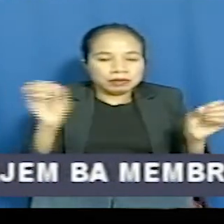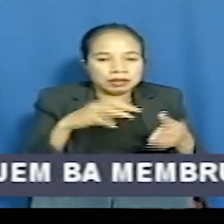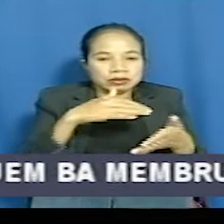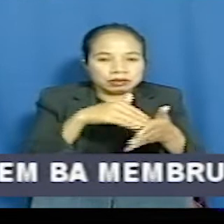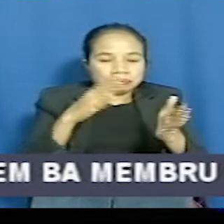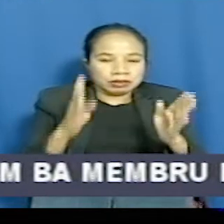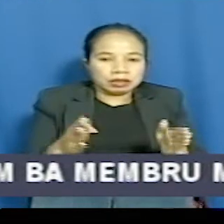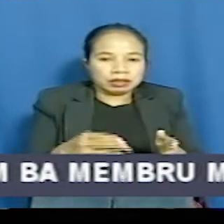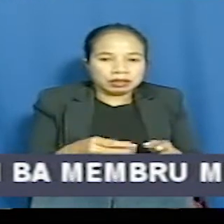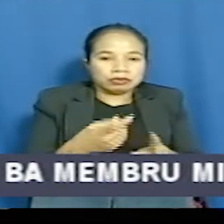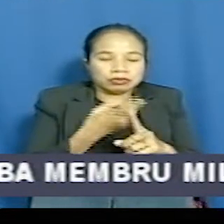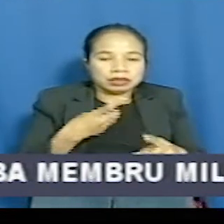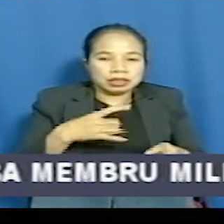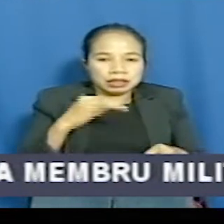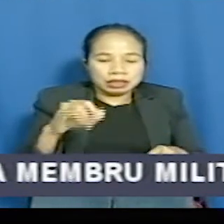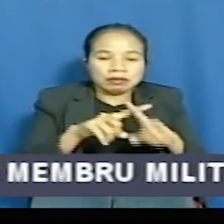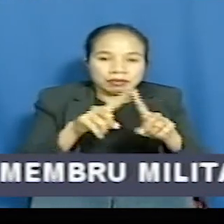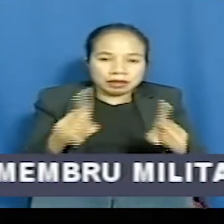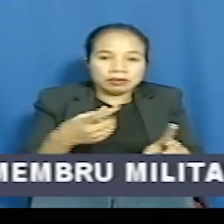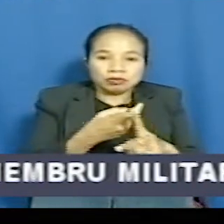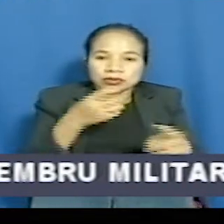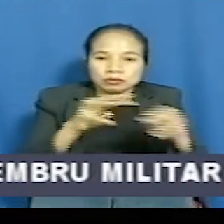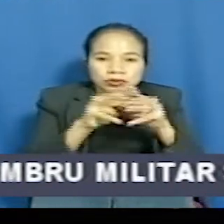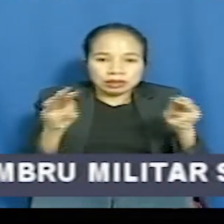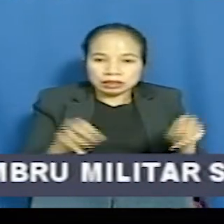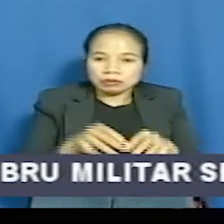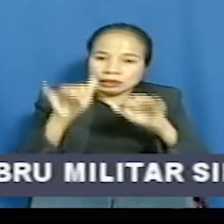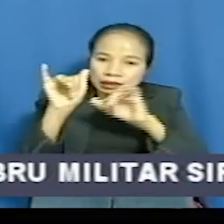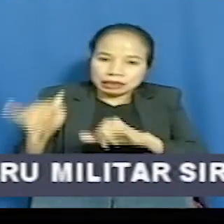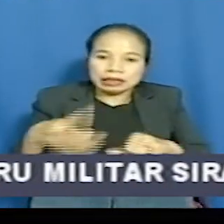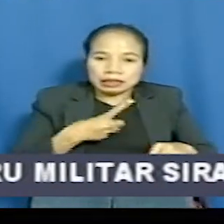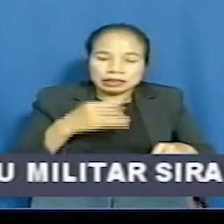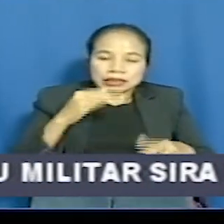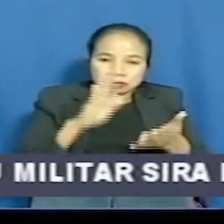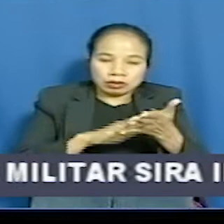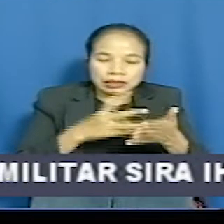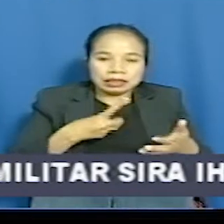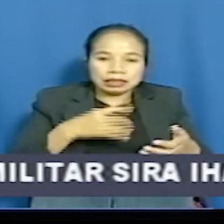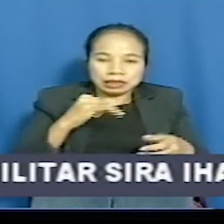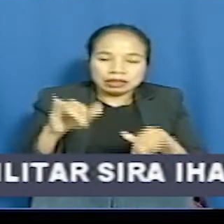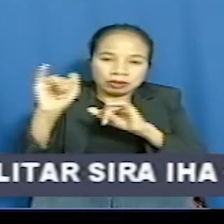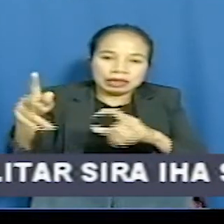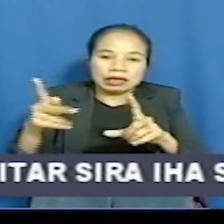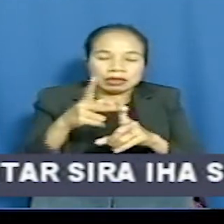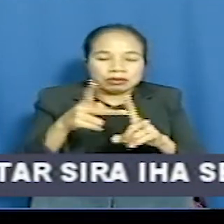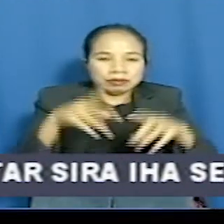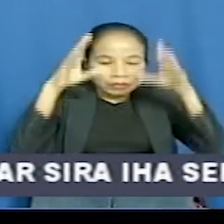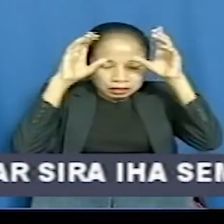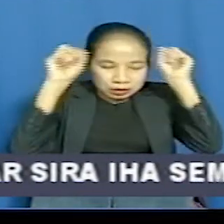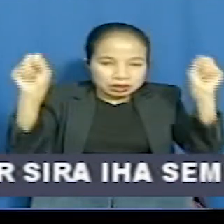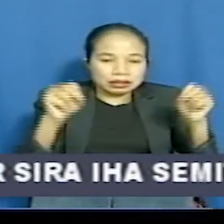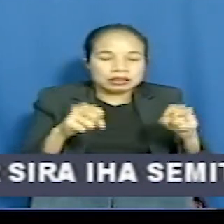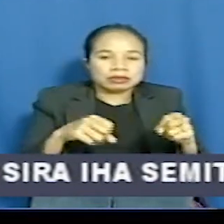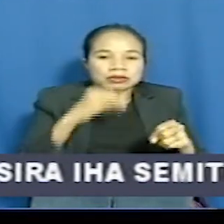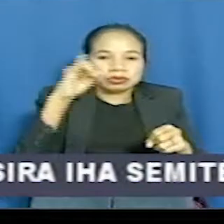durante né, mais dili, mas bem, mais município. Mas bem que mais qual é dili, sim. Presidente da Fundação Centro Marrom,